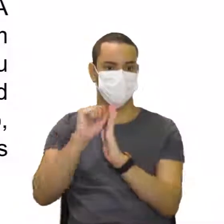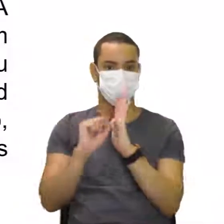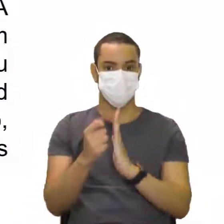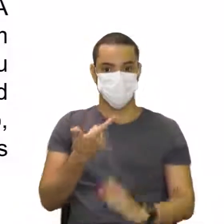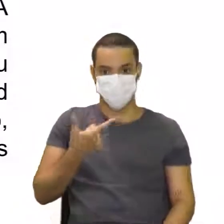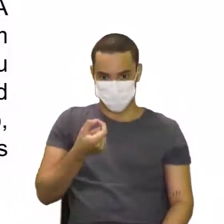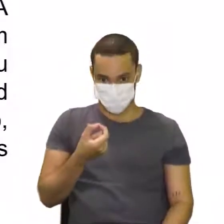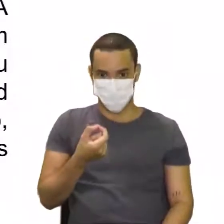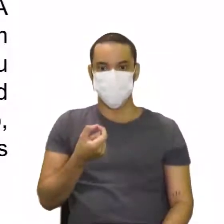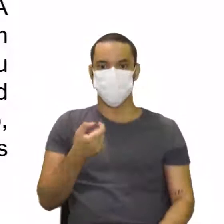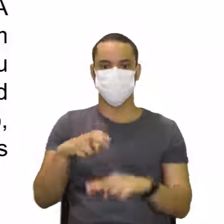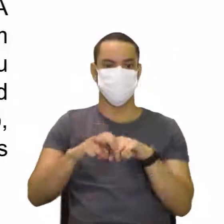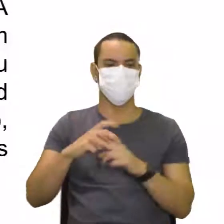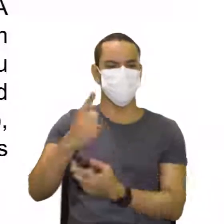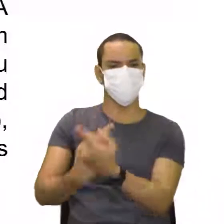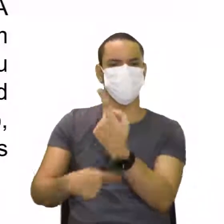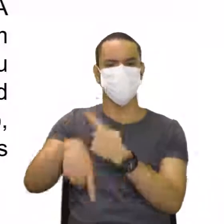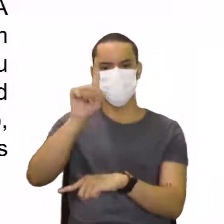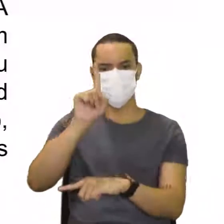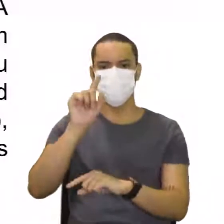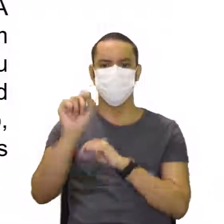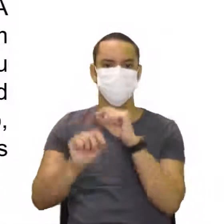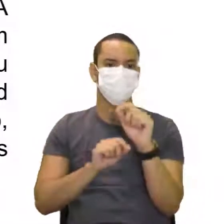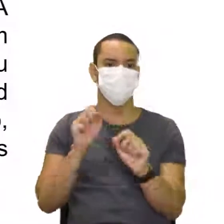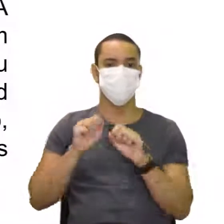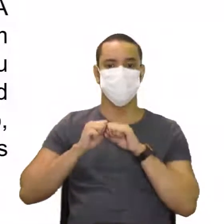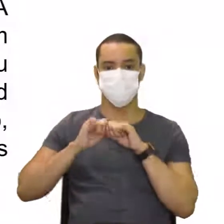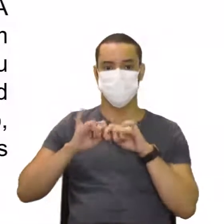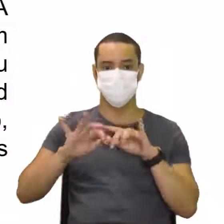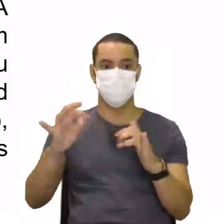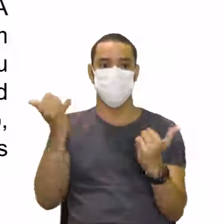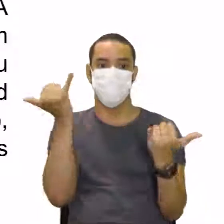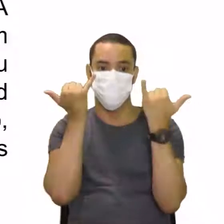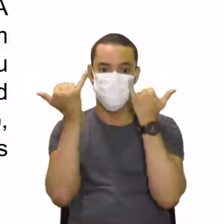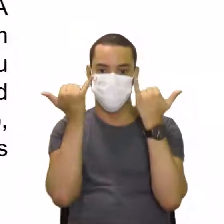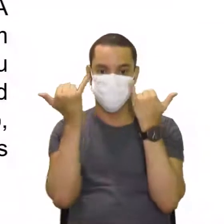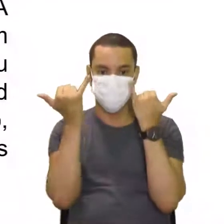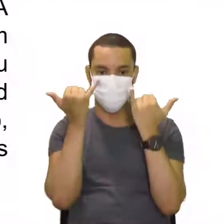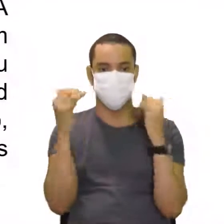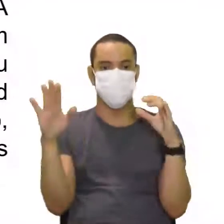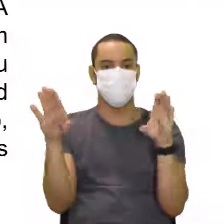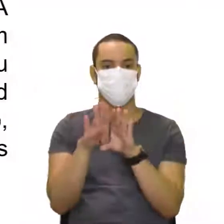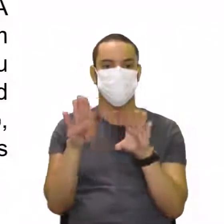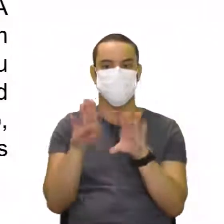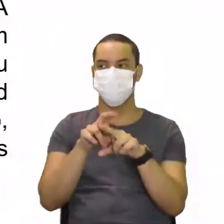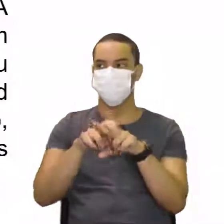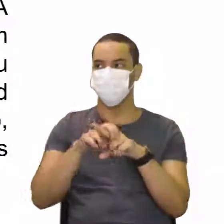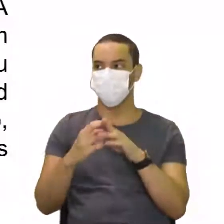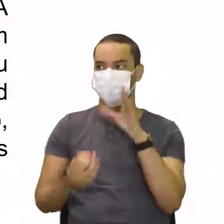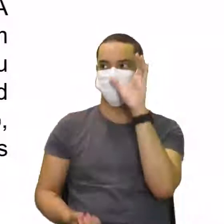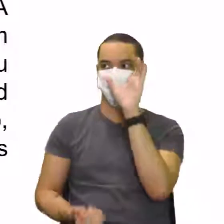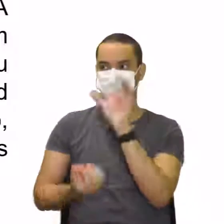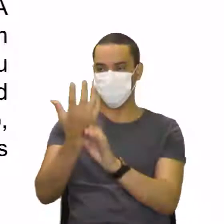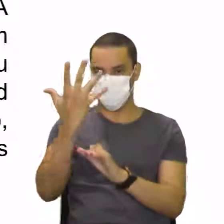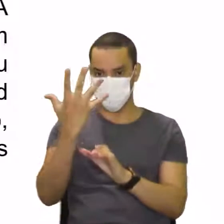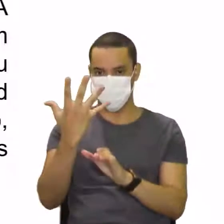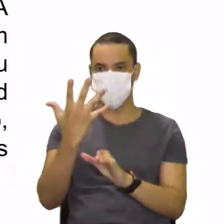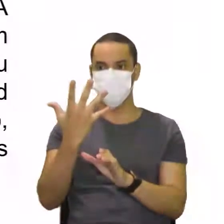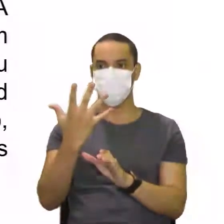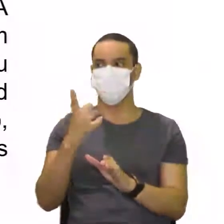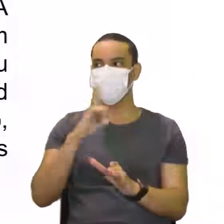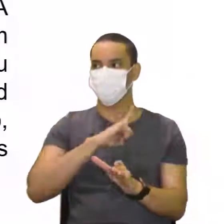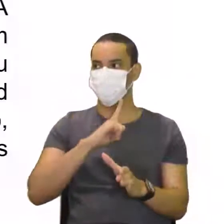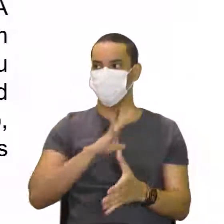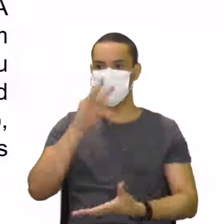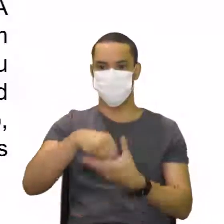XX, acelerando o processo de transmissão de informações. A criação desse aparelho, que está